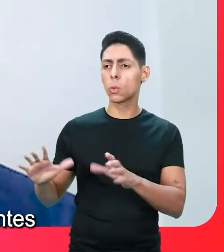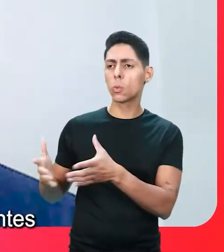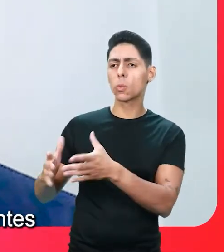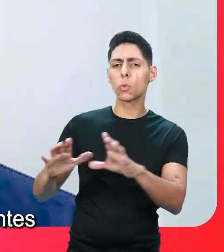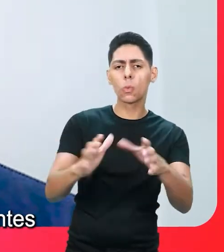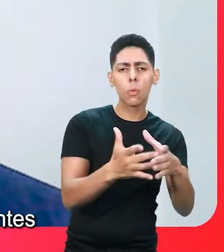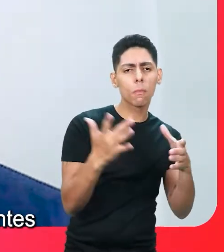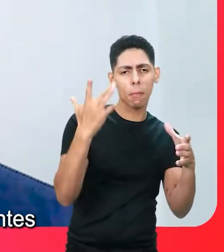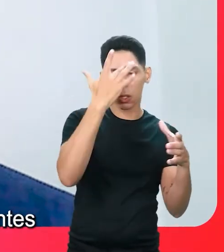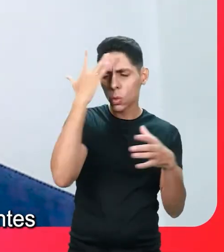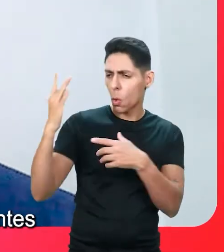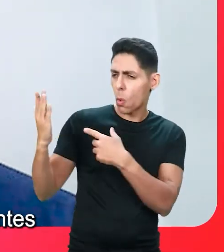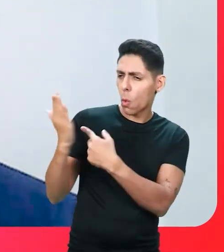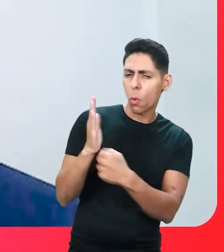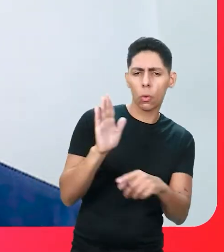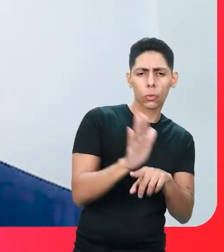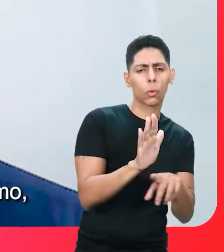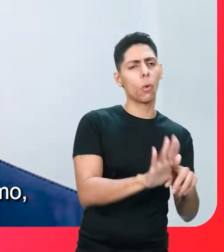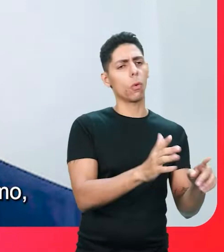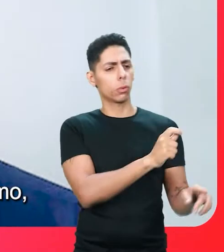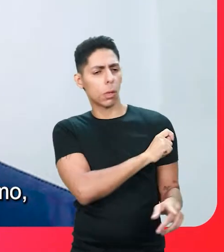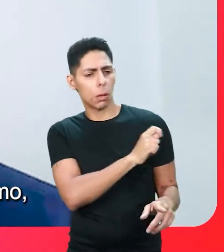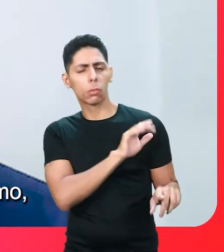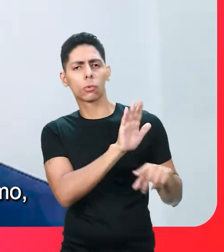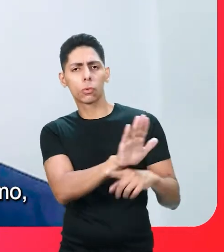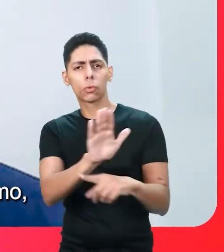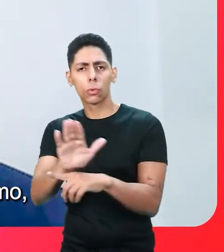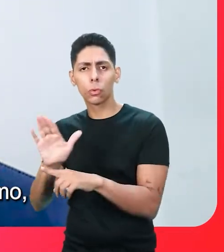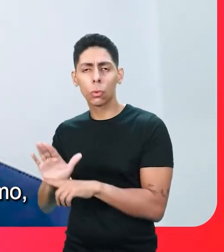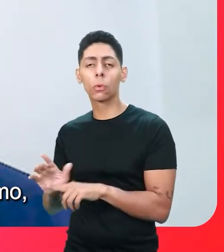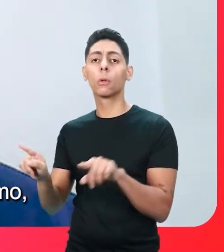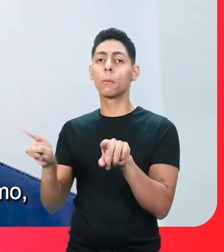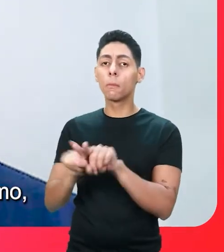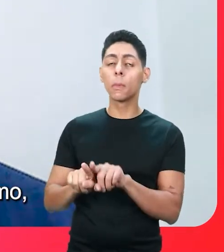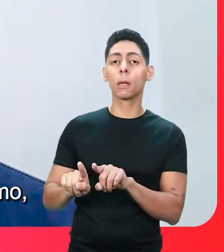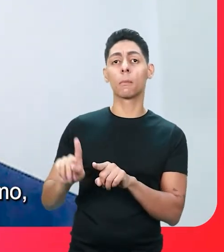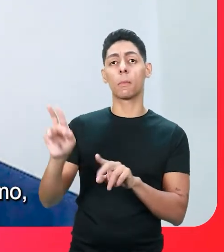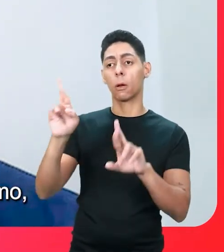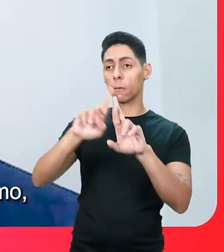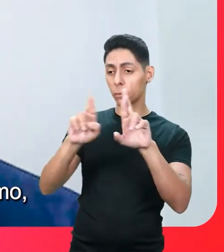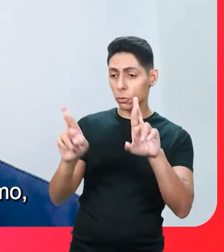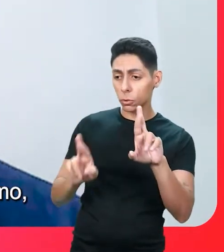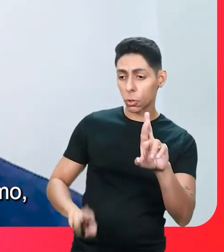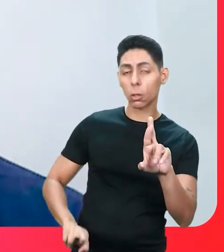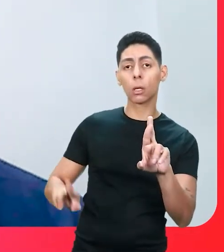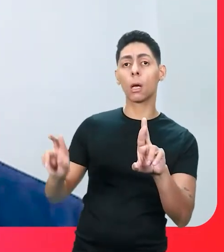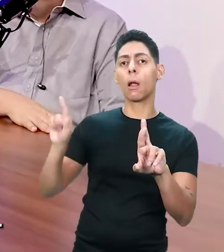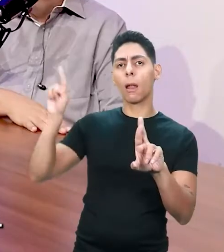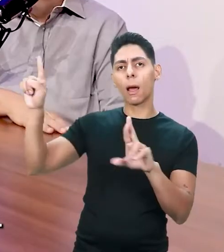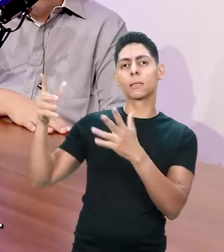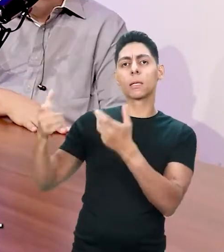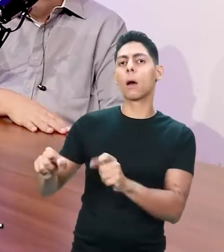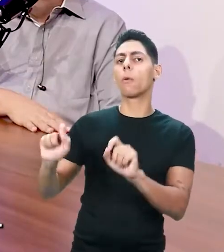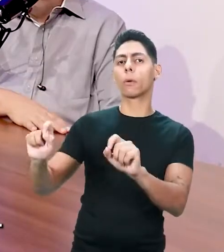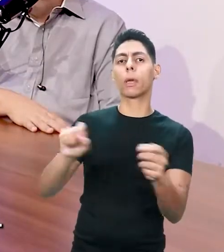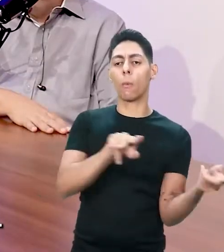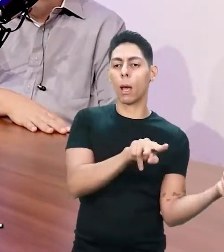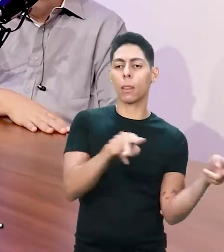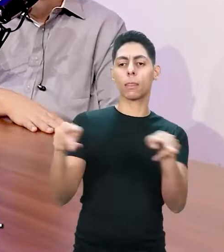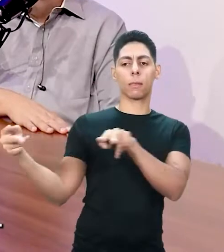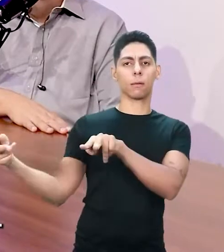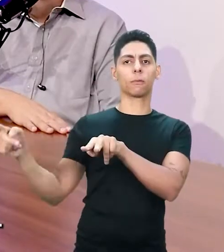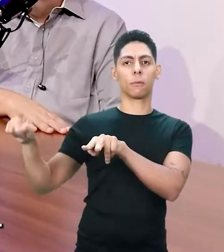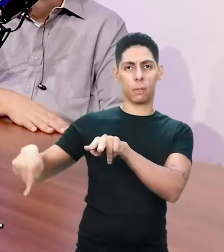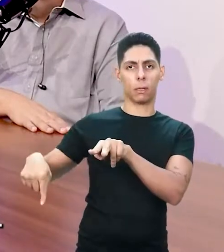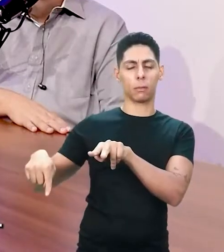mãe ajudou de um jeito, os estudantes do outro, para o UFRJ aceitar algo que na época era raríssimo, que era uma transferência. Eu consegui uma transferência